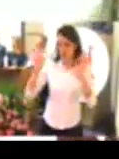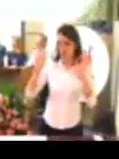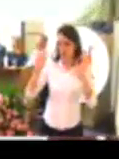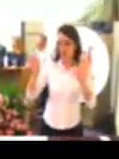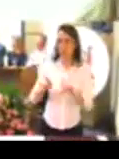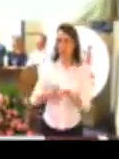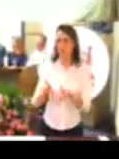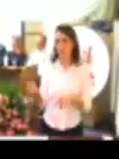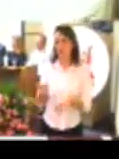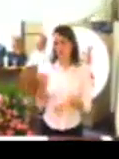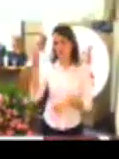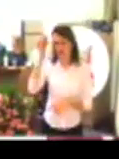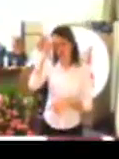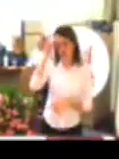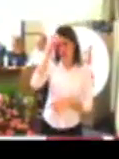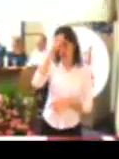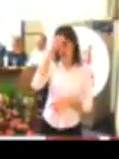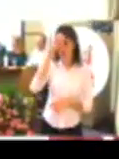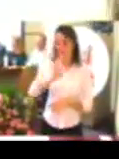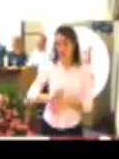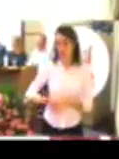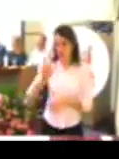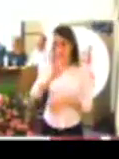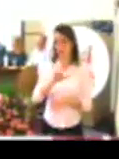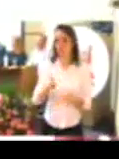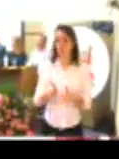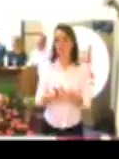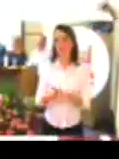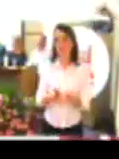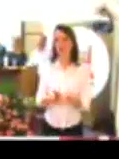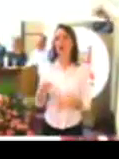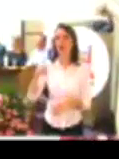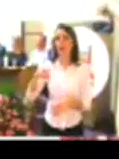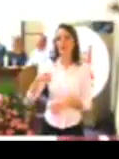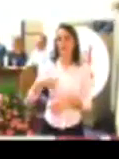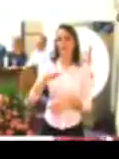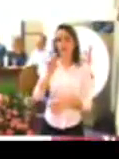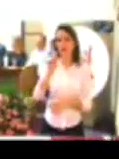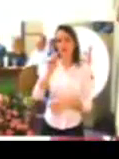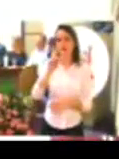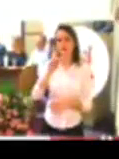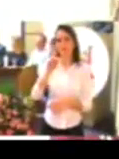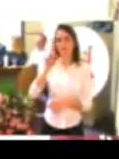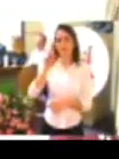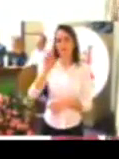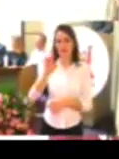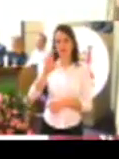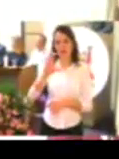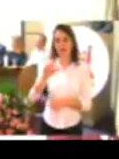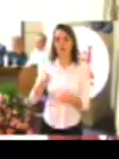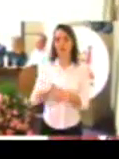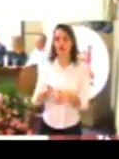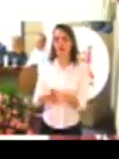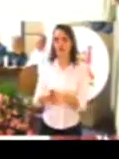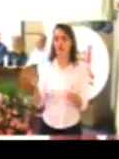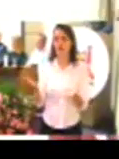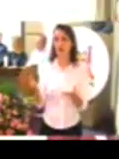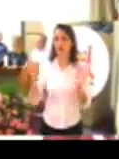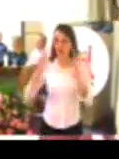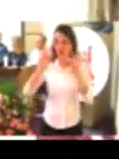tão importante para a cidade de Criciúma e para a região, principalmente para a nossa ANREC. Né? Gostaria, então, de